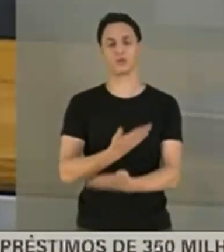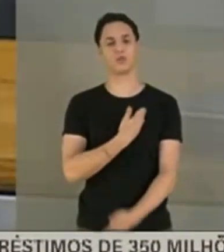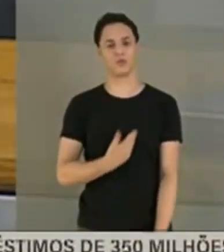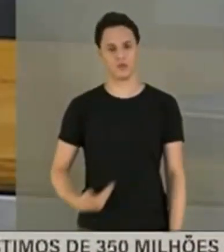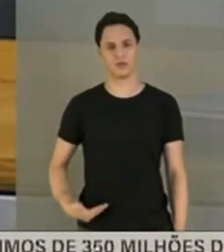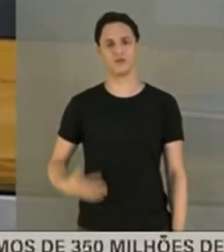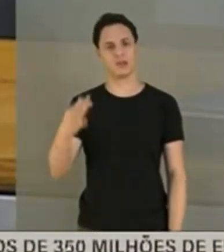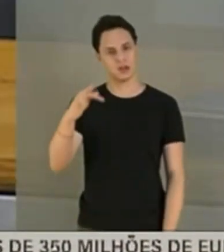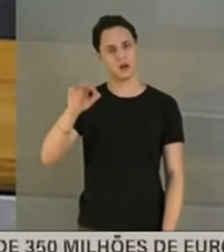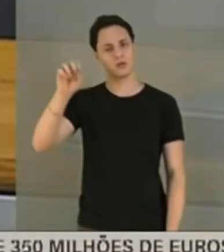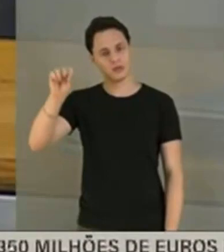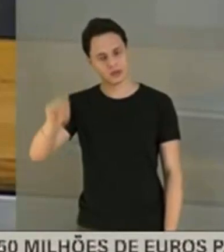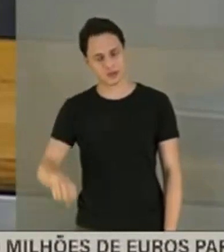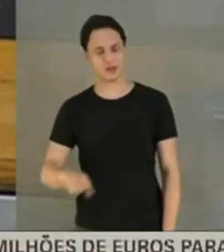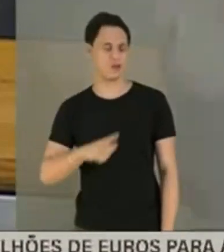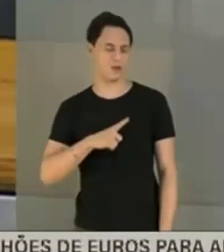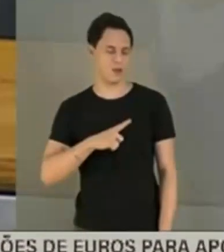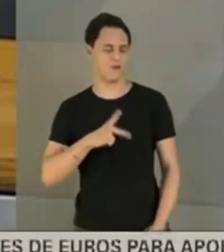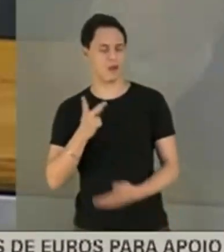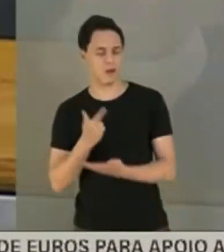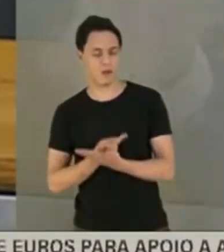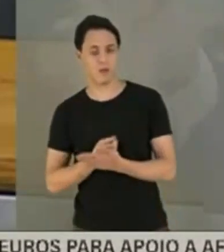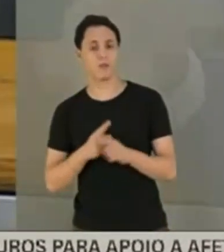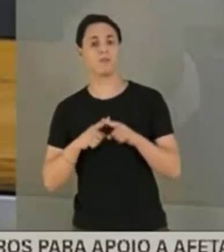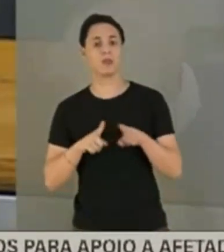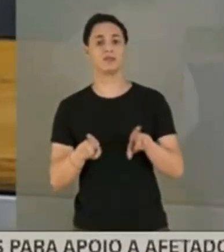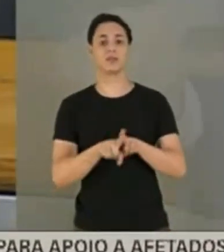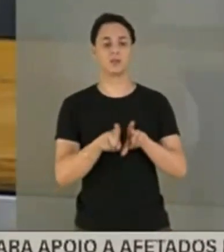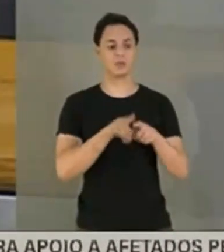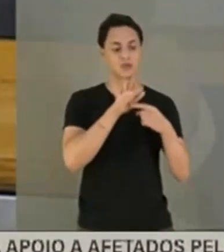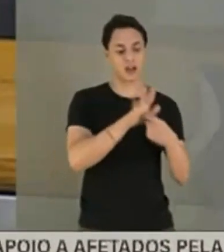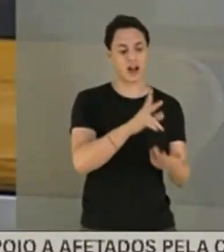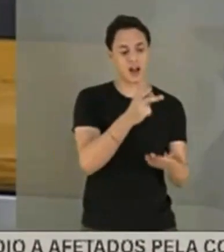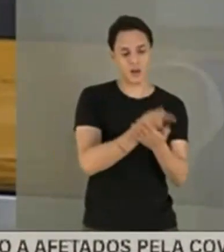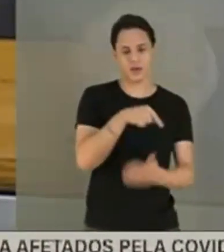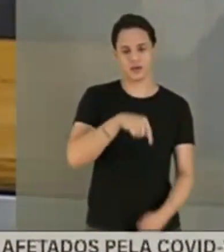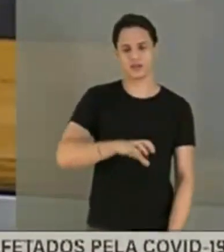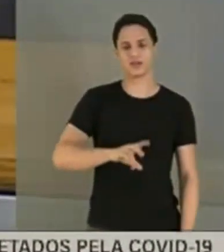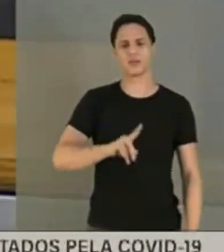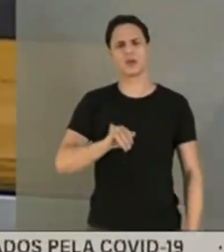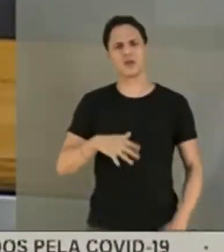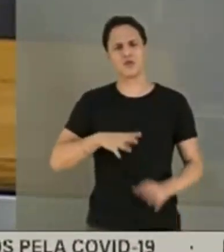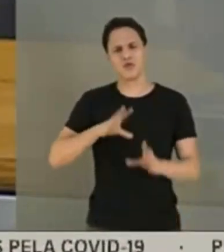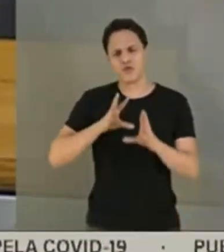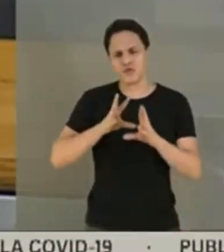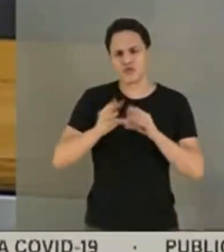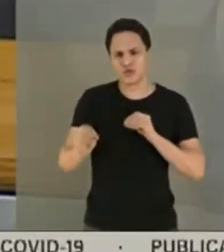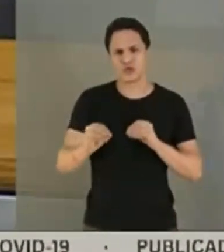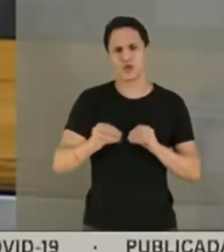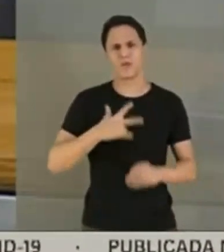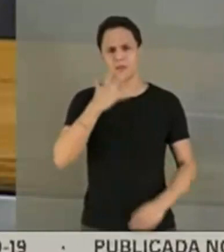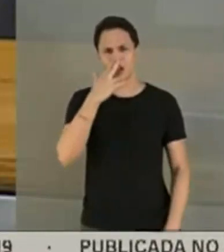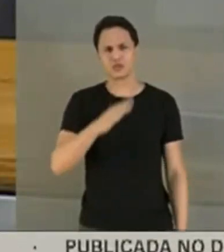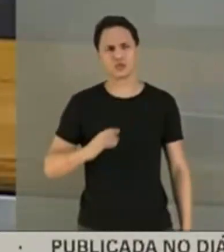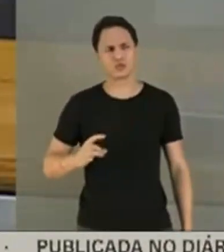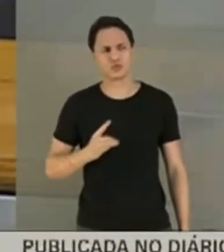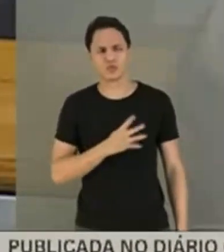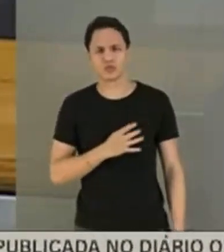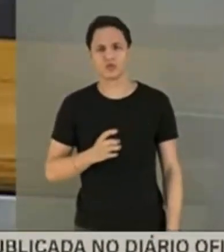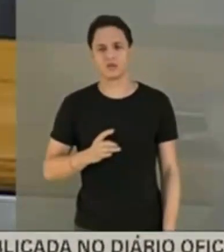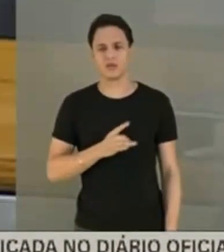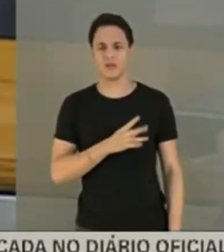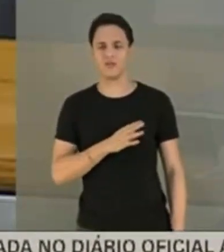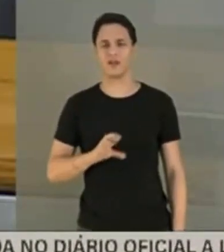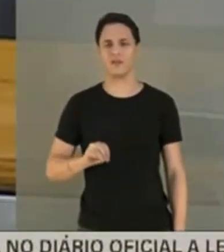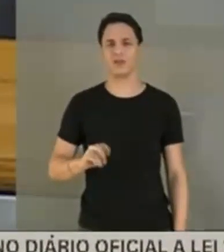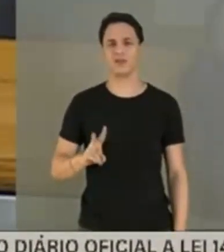sim. Mas vou apontar coisa que essa CPI fugiu de forma covarde, que